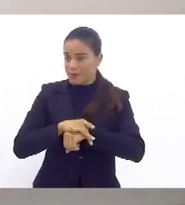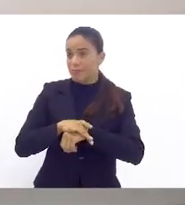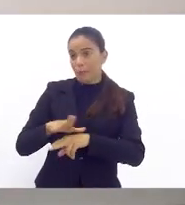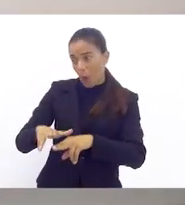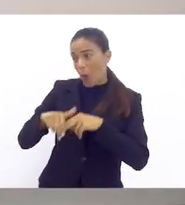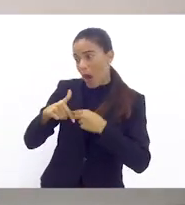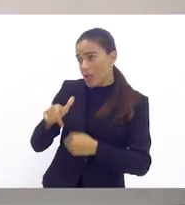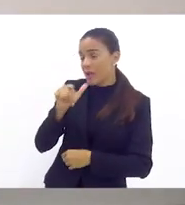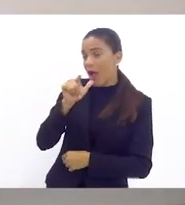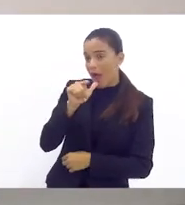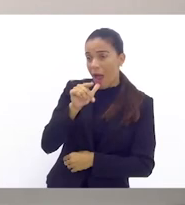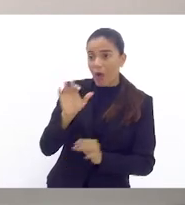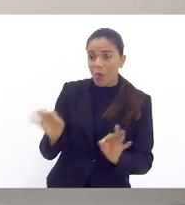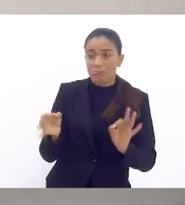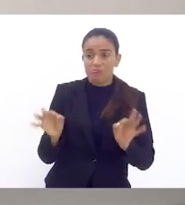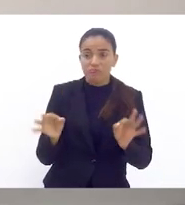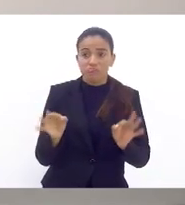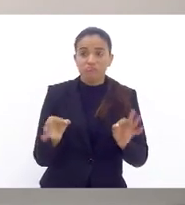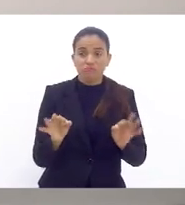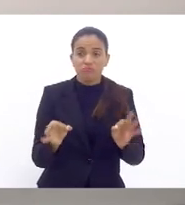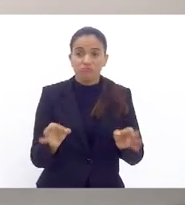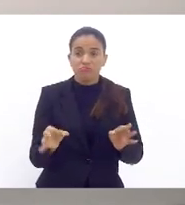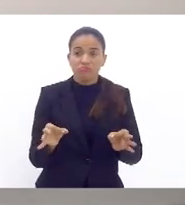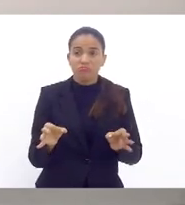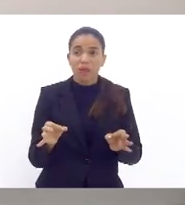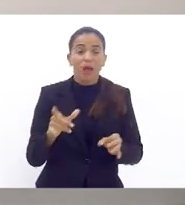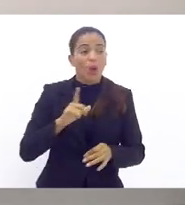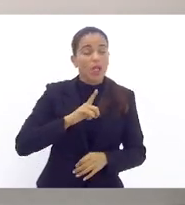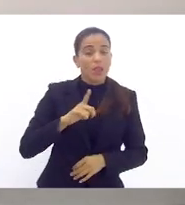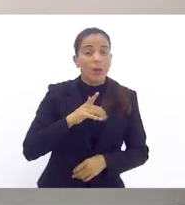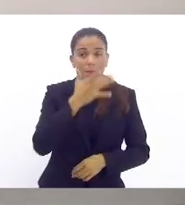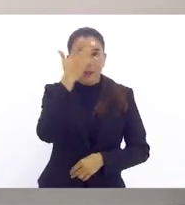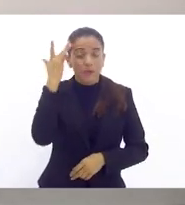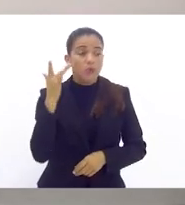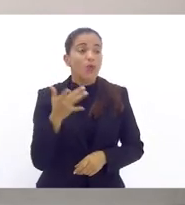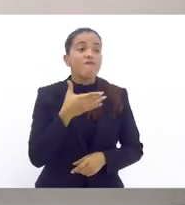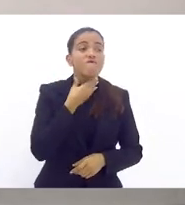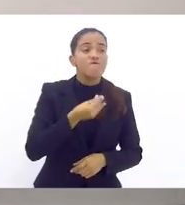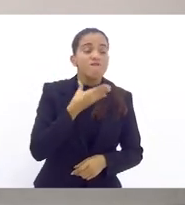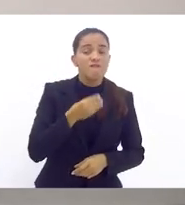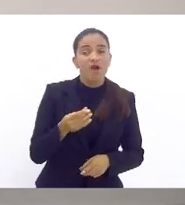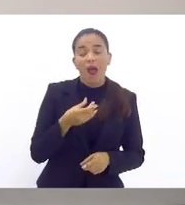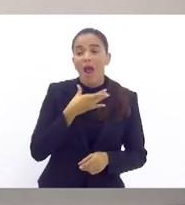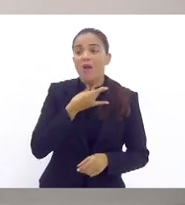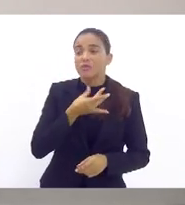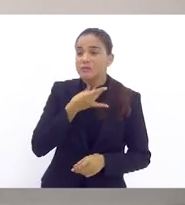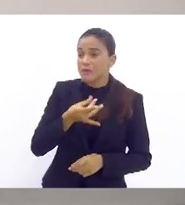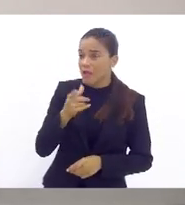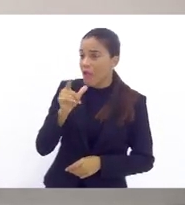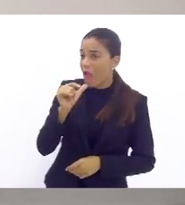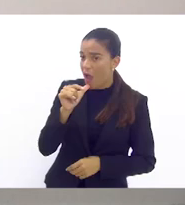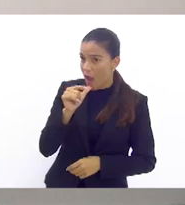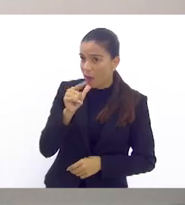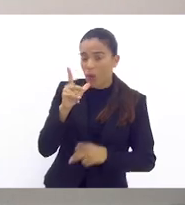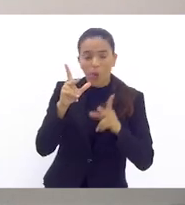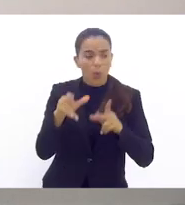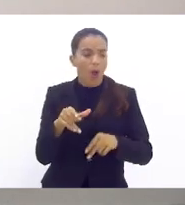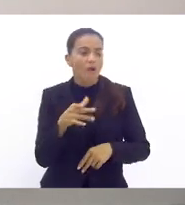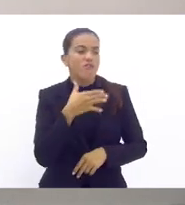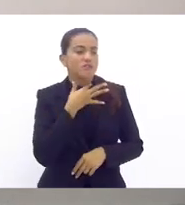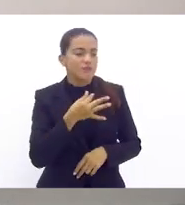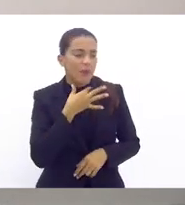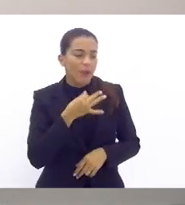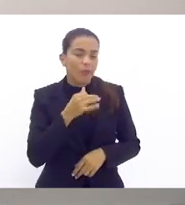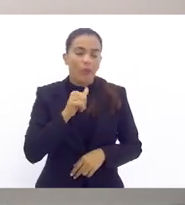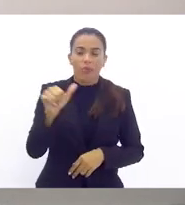consumo d'água. Agora, nós temos os falsificadores em longa escala, como nós temos na bebida, como nós temos,